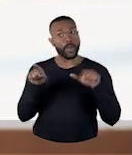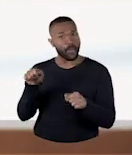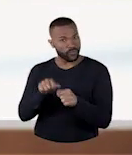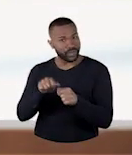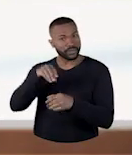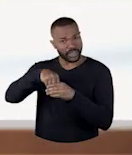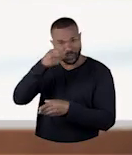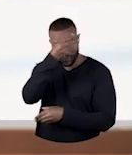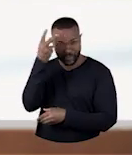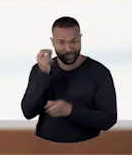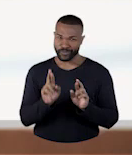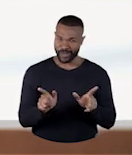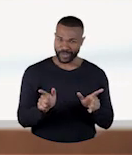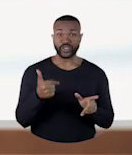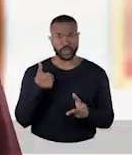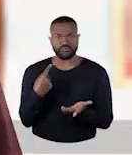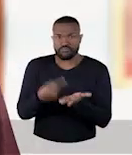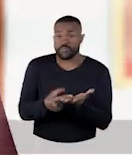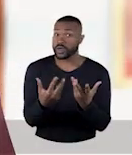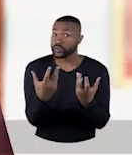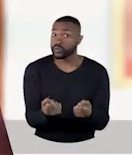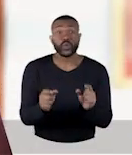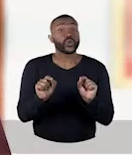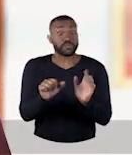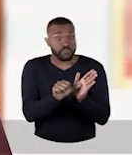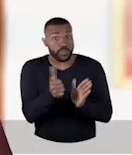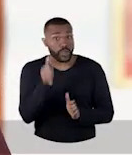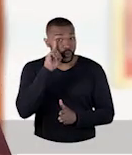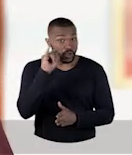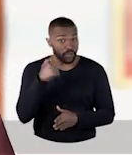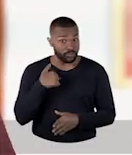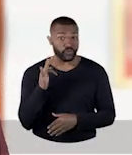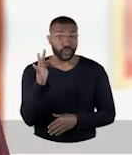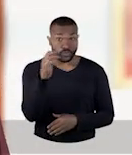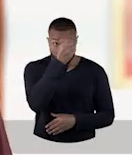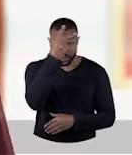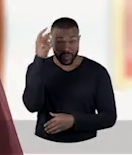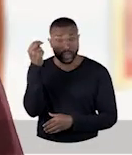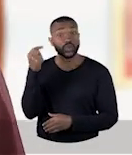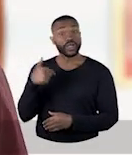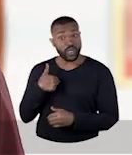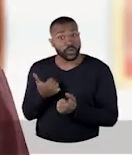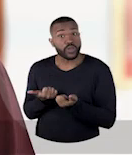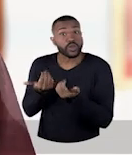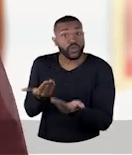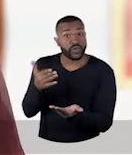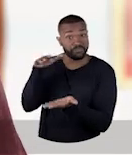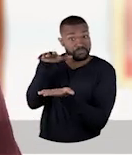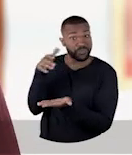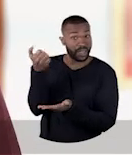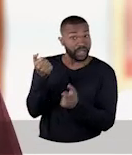coisa. O que ele faz na prefeitura é outra. Eu assumo um compromisso. No primeiro dia do meu governo, vou devolver